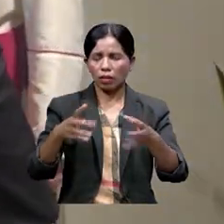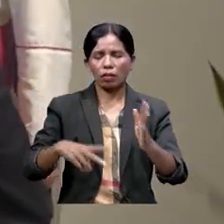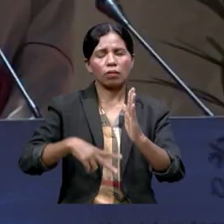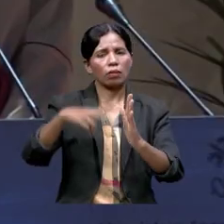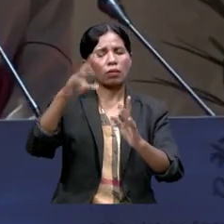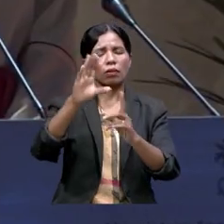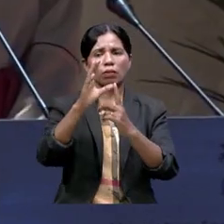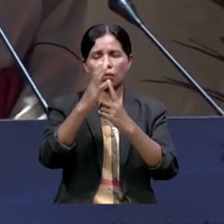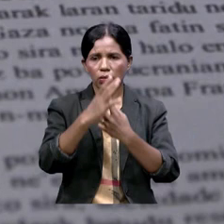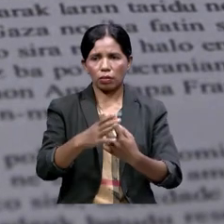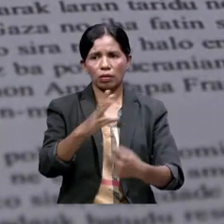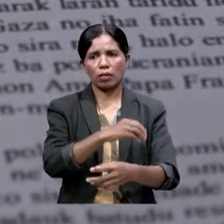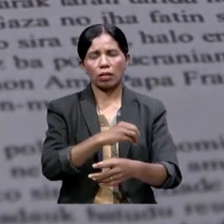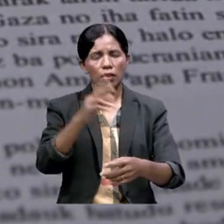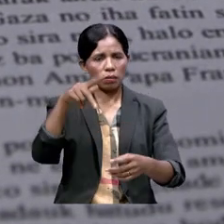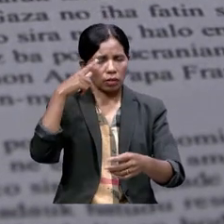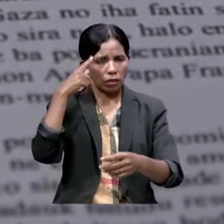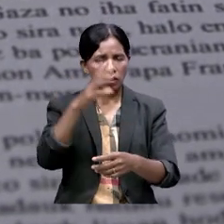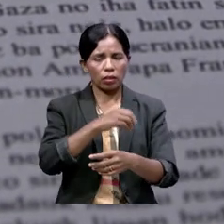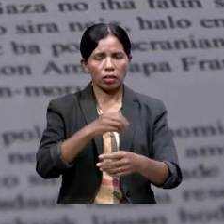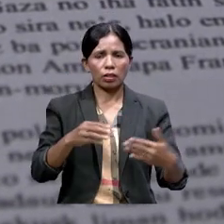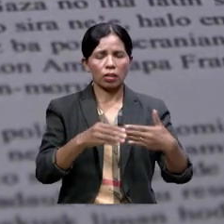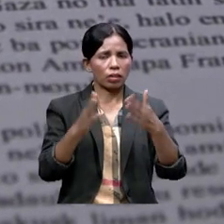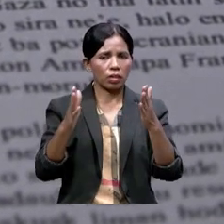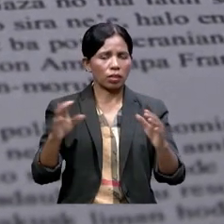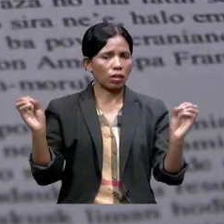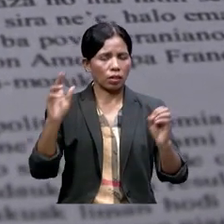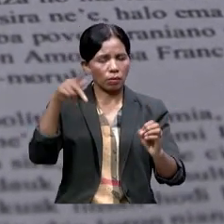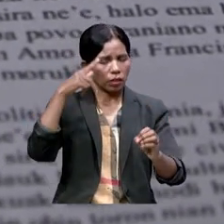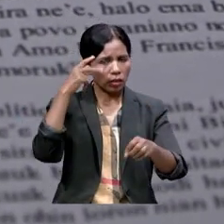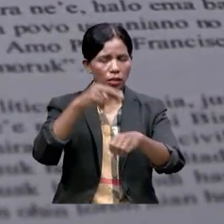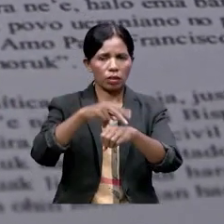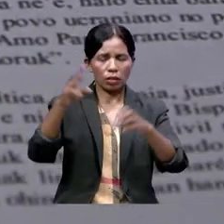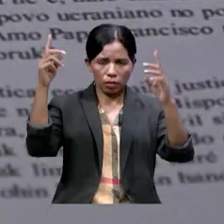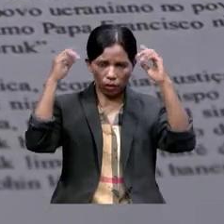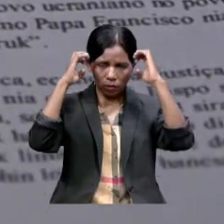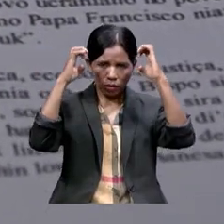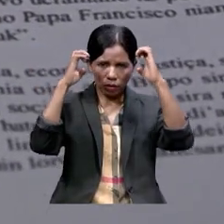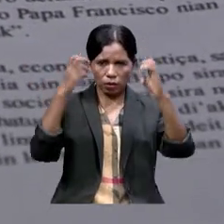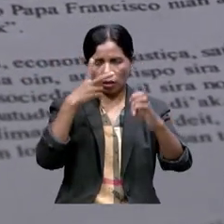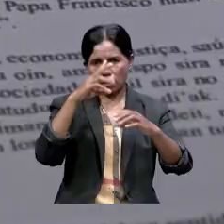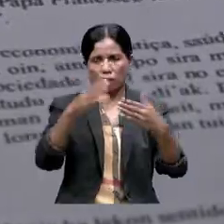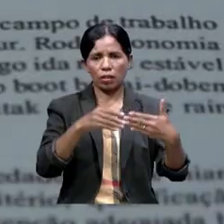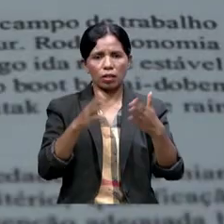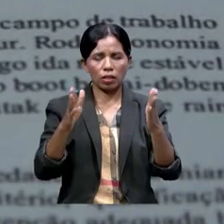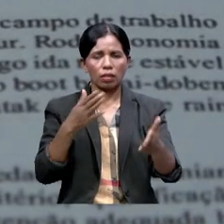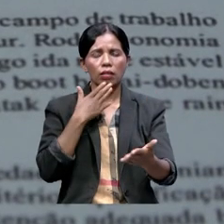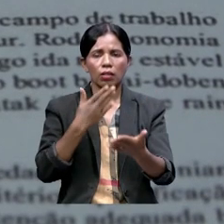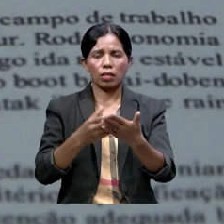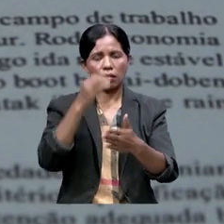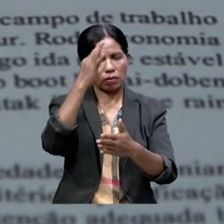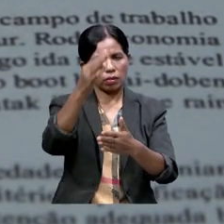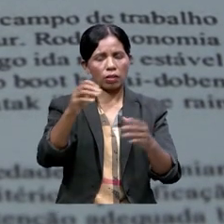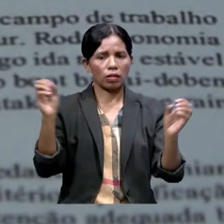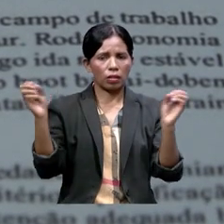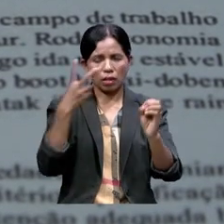cultural no iha aspetu politika ukuna insira laiha politika nasional ba edukasaun atu kaderija lider diak ba futuro no laiha solusaun